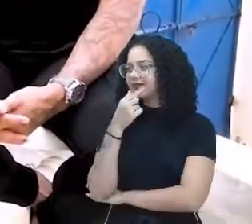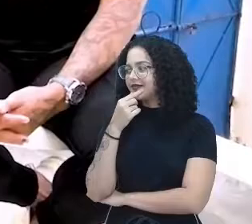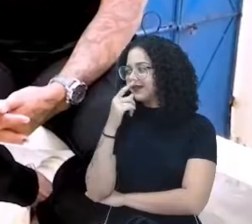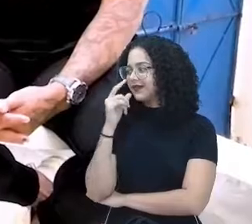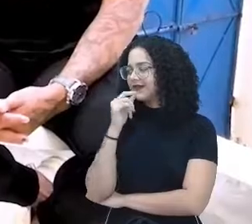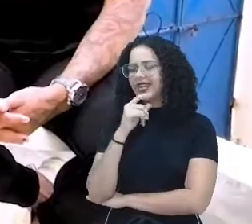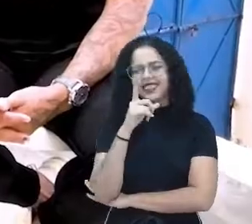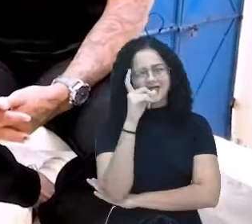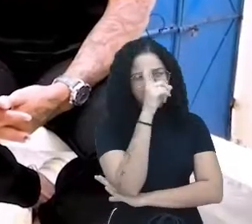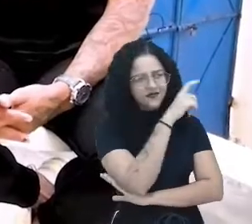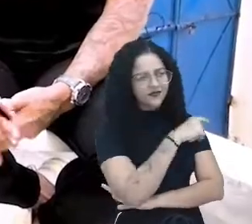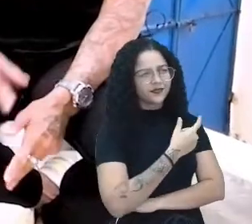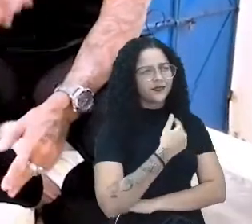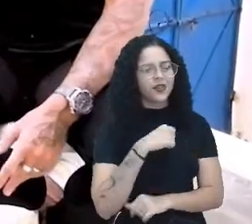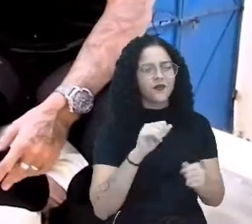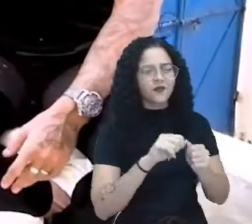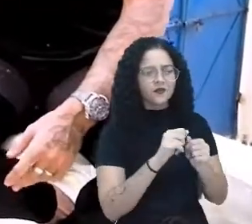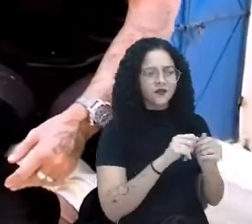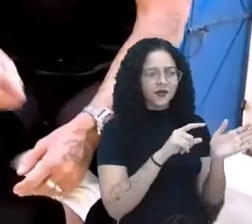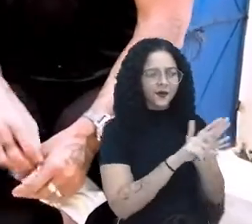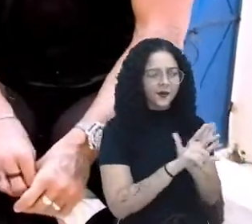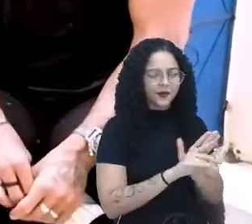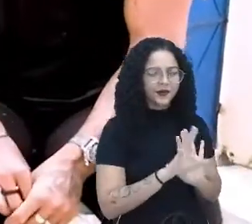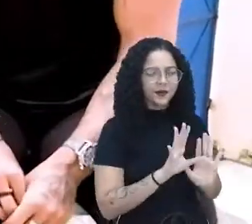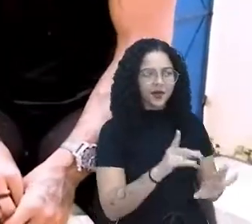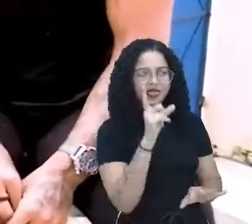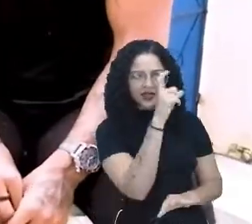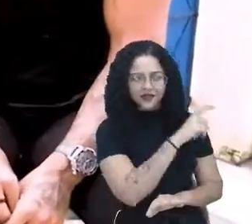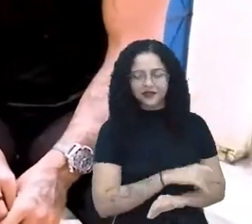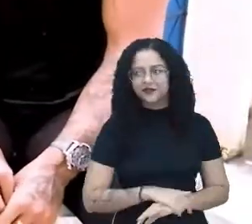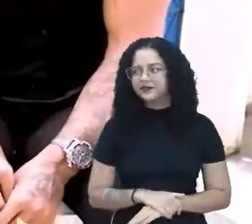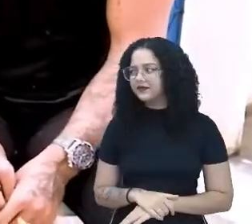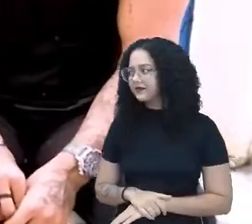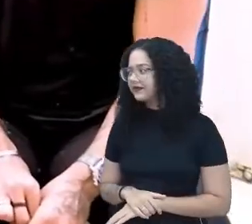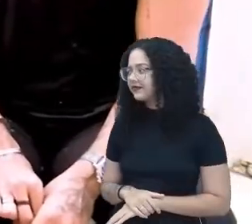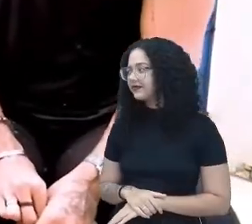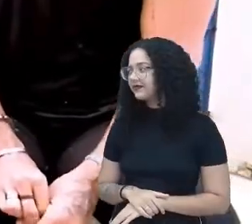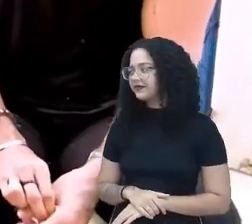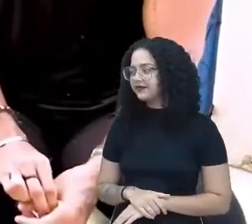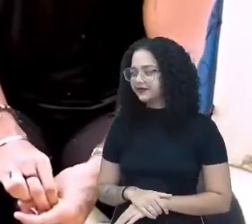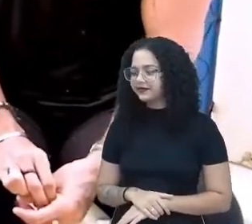Difícil, né? Eu fiz as pegar. perguntas, mas é difícil. Pegar assim é...